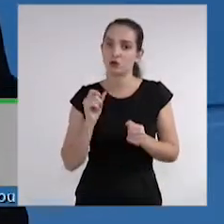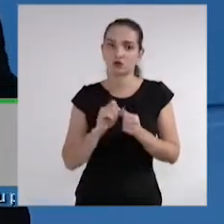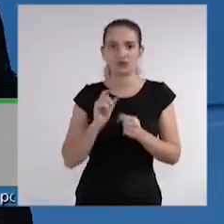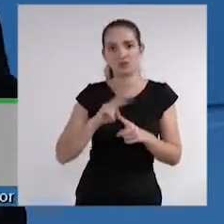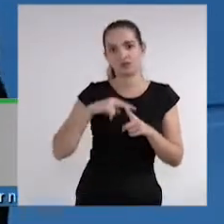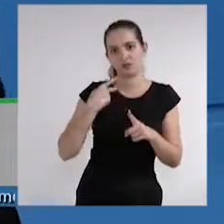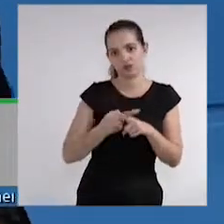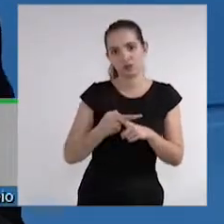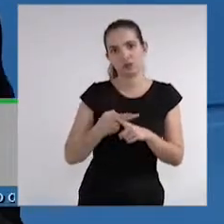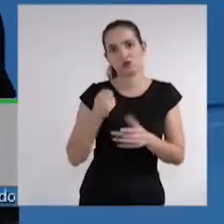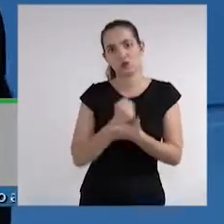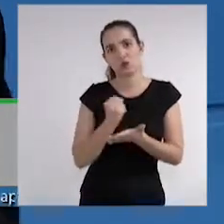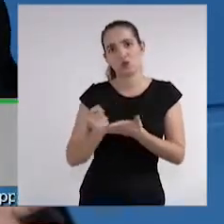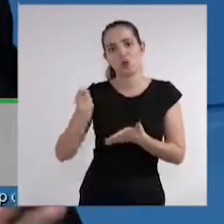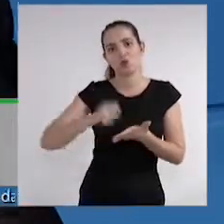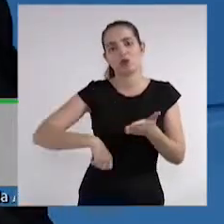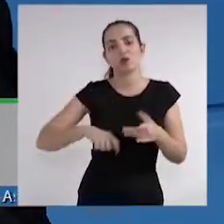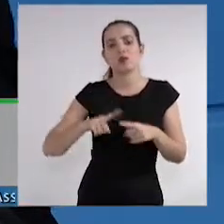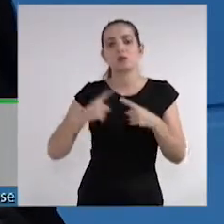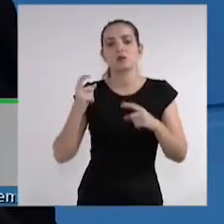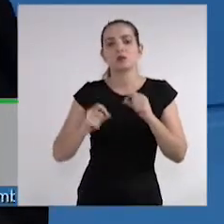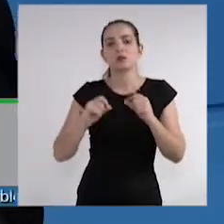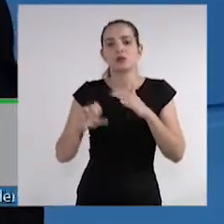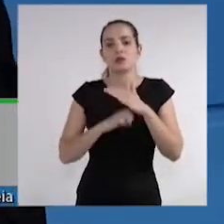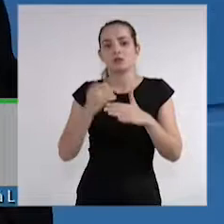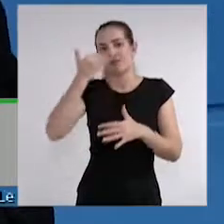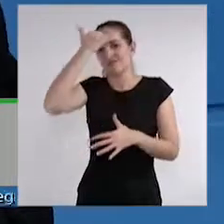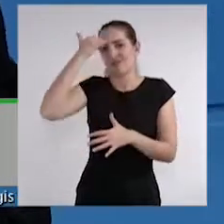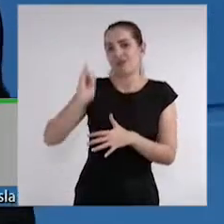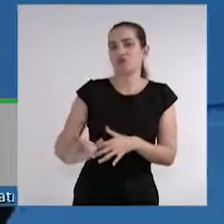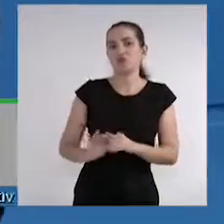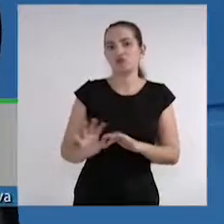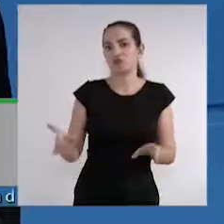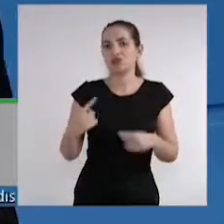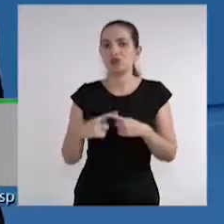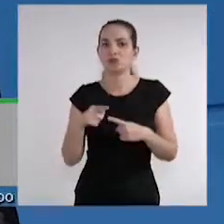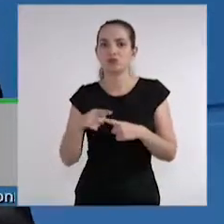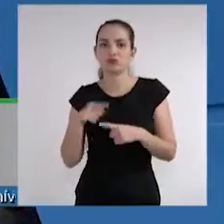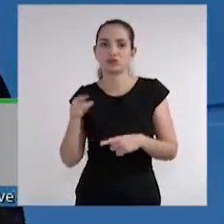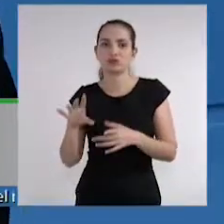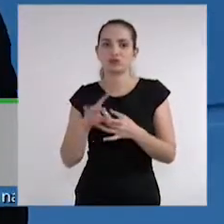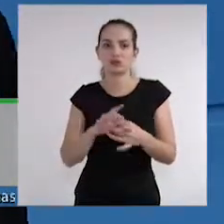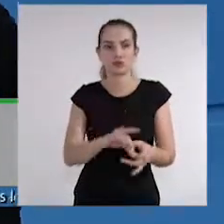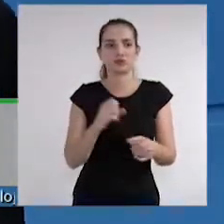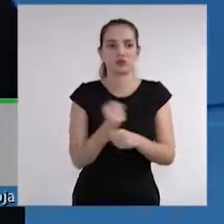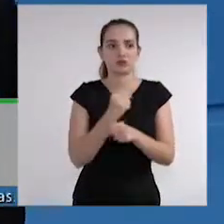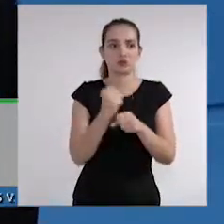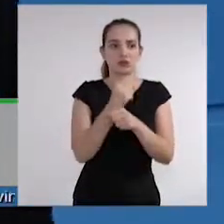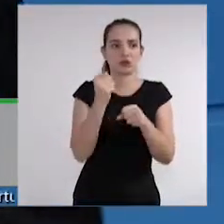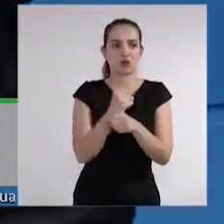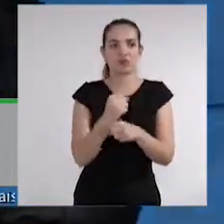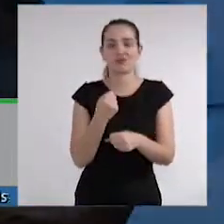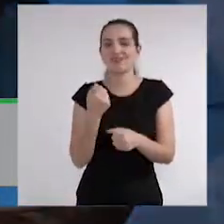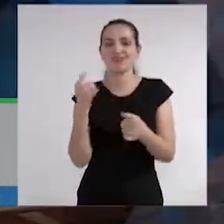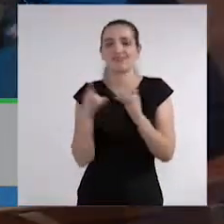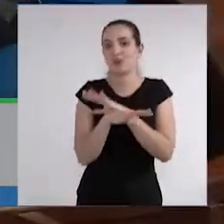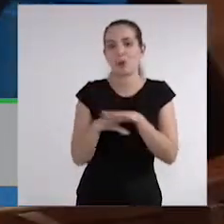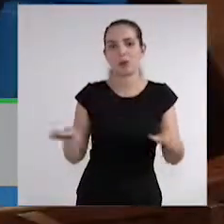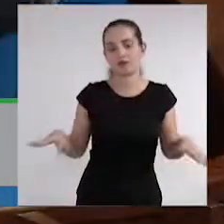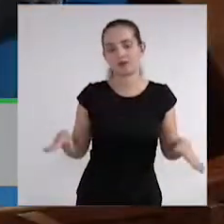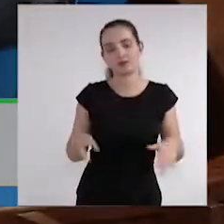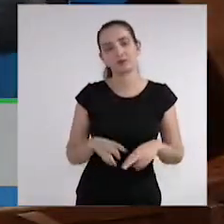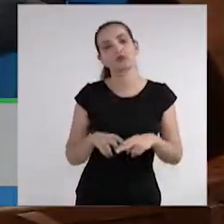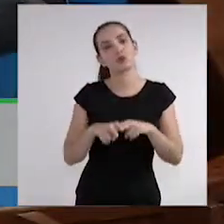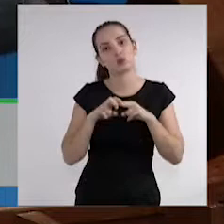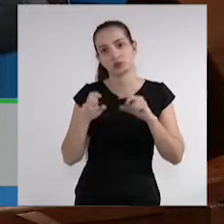aditivar o contrato, aí há renúncia por parte da empresa em relação à situação e a obra fica inacabada. Compete ao poder público utilizar as sanções